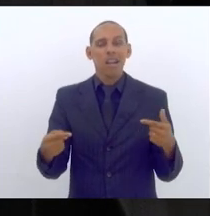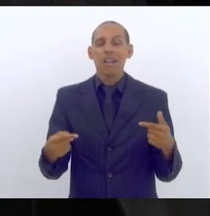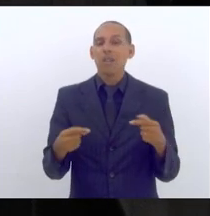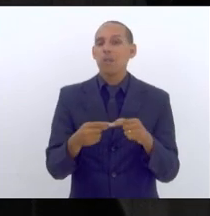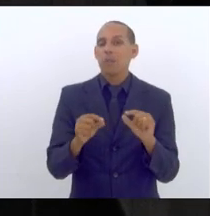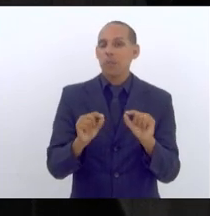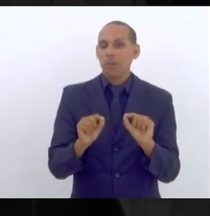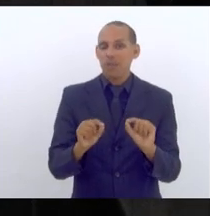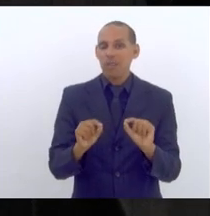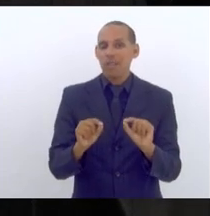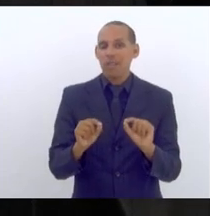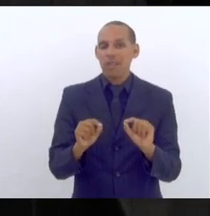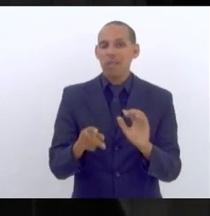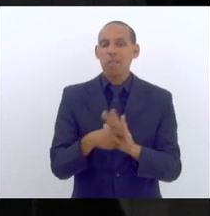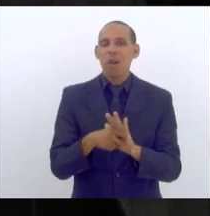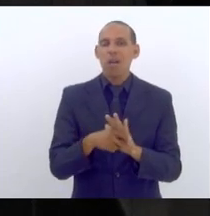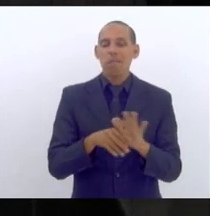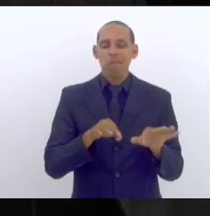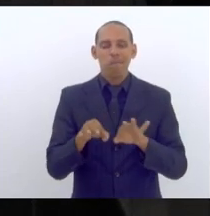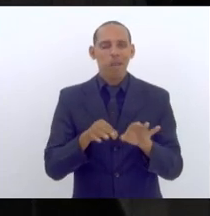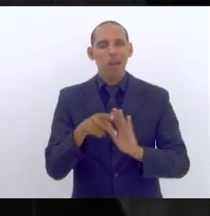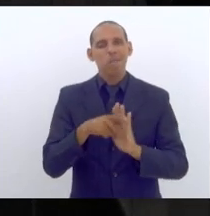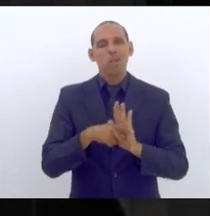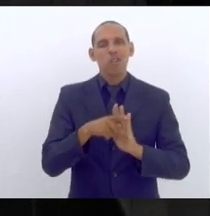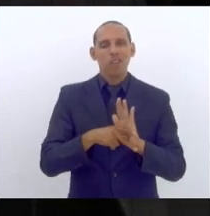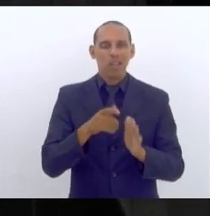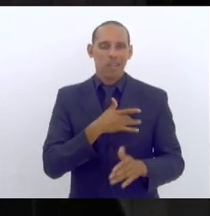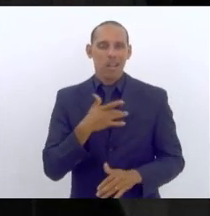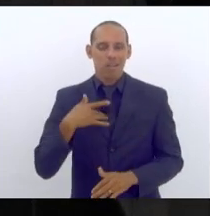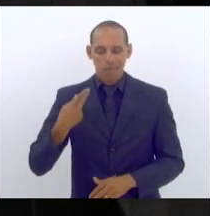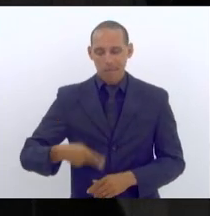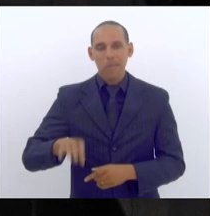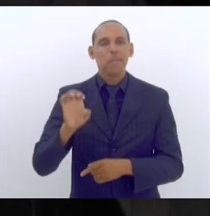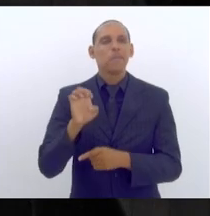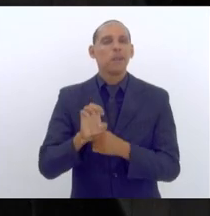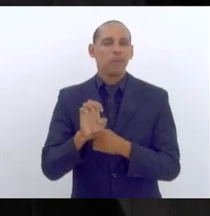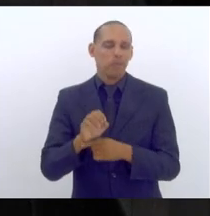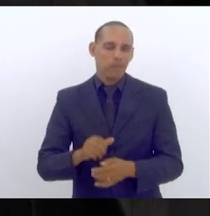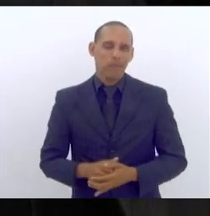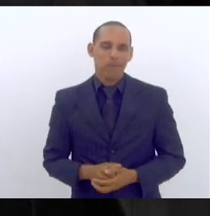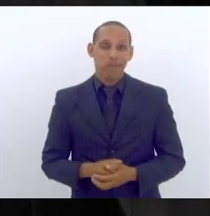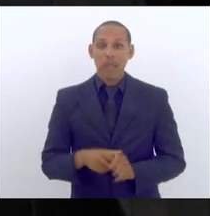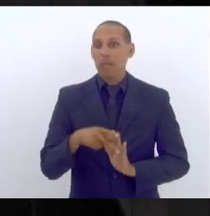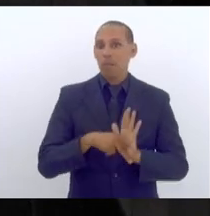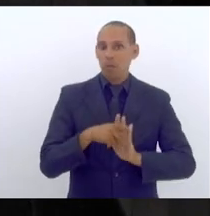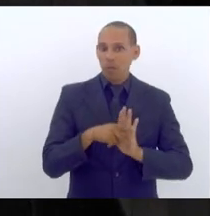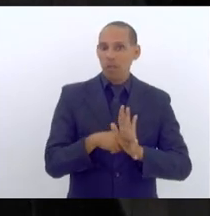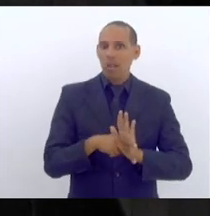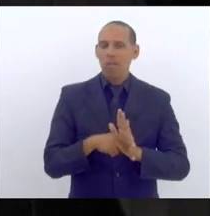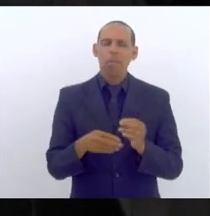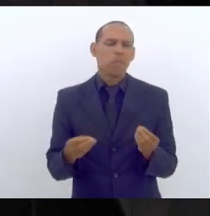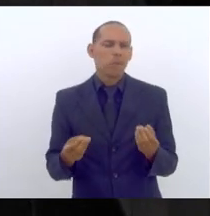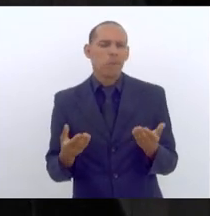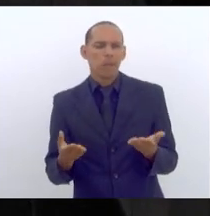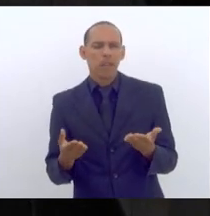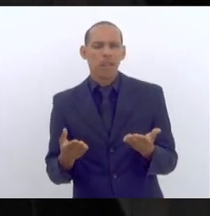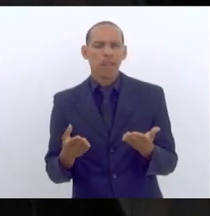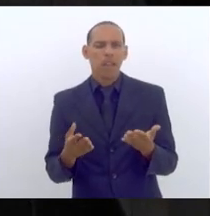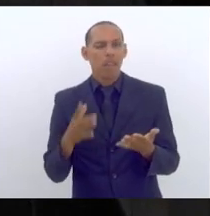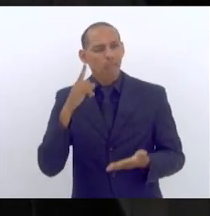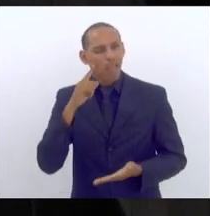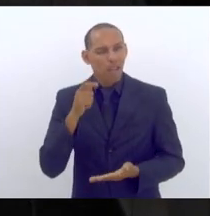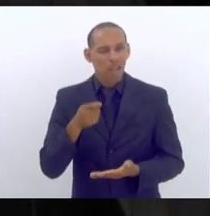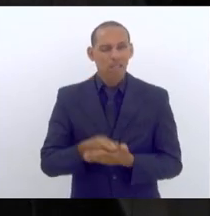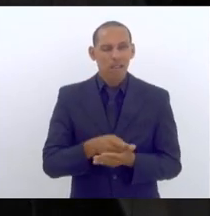pelo plano projeto de saúde do nosso estado e esse projeto Visa estabelecer